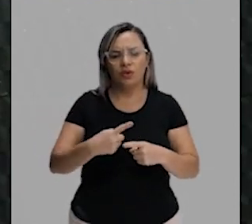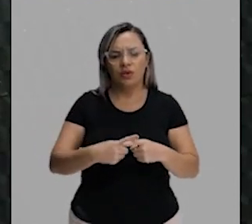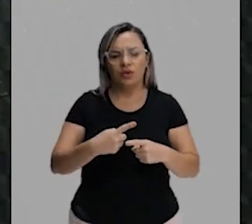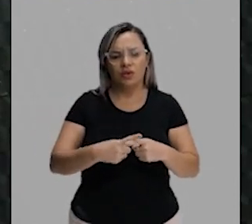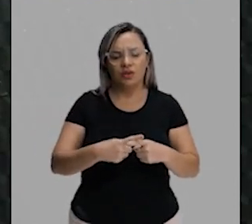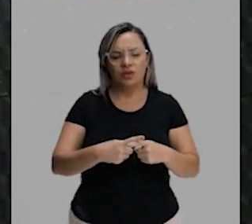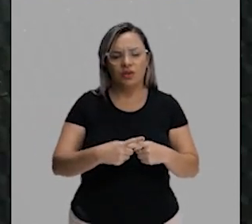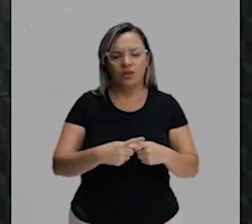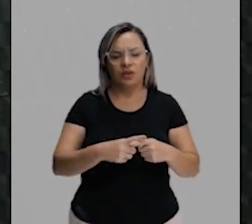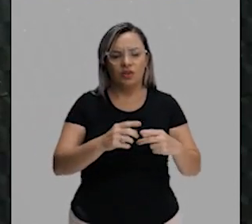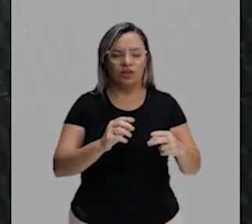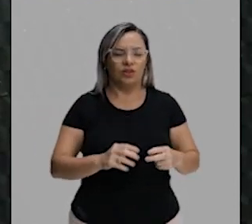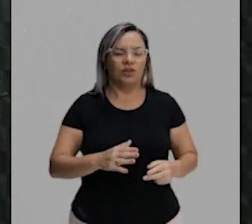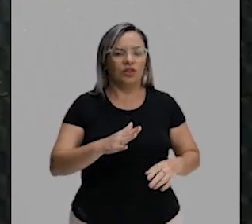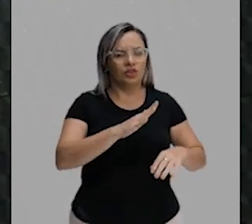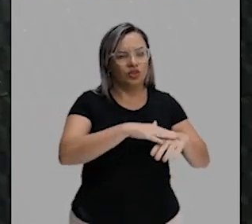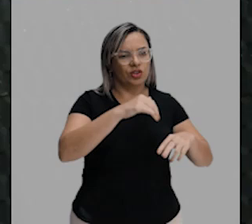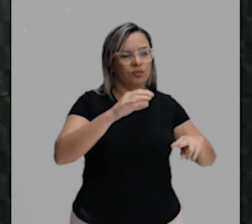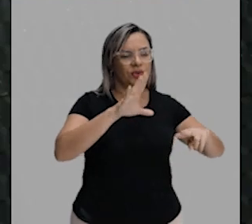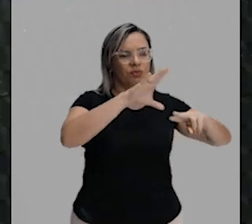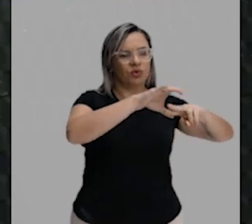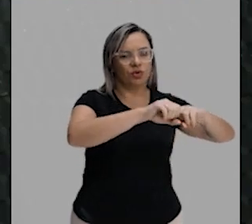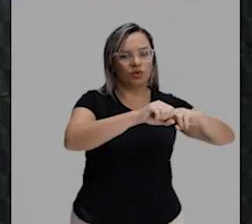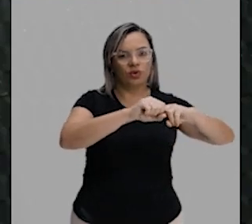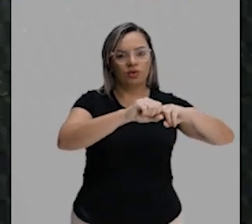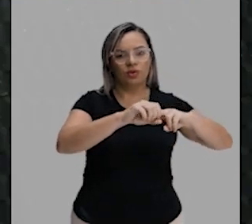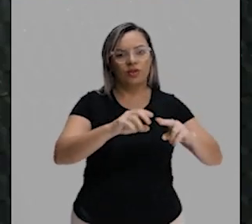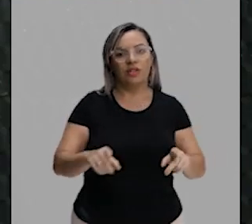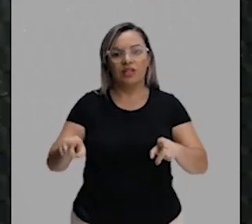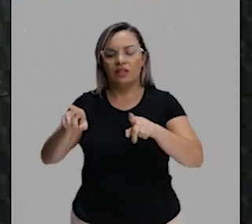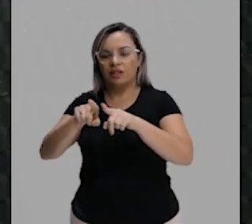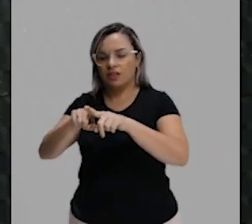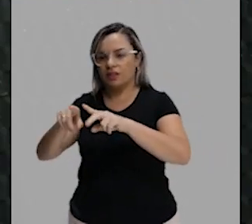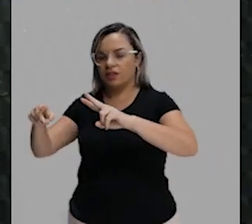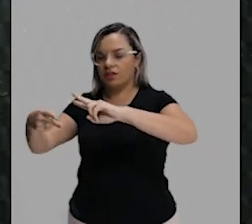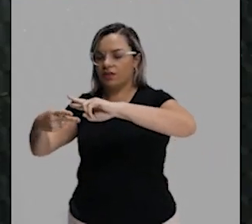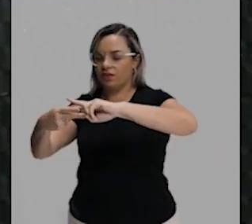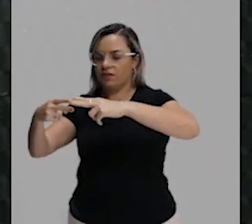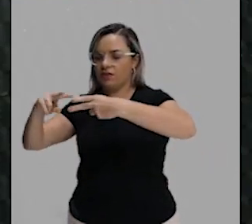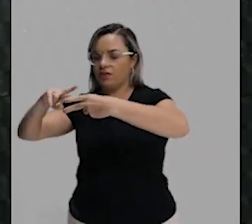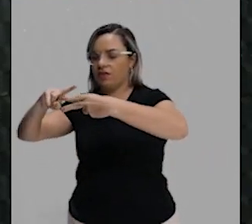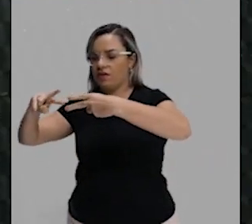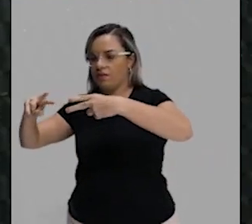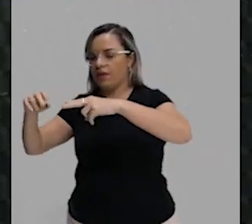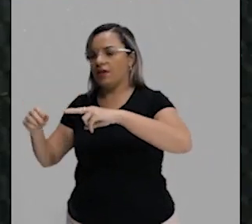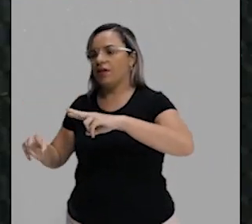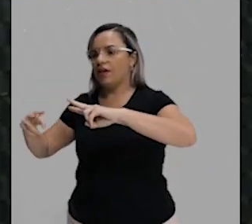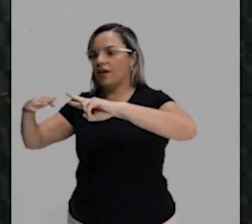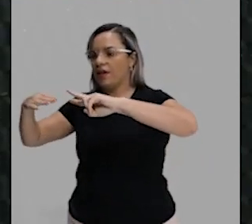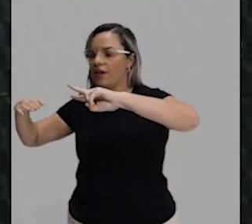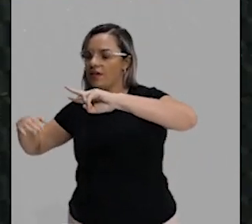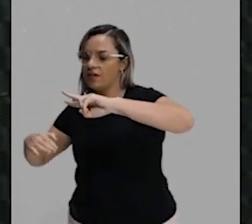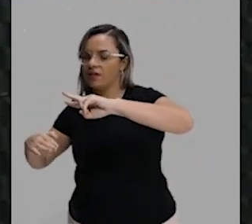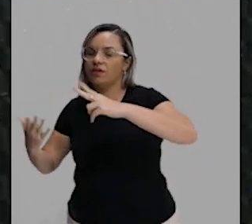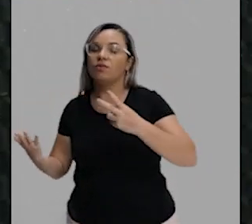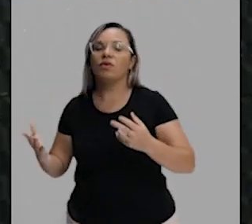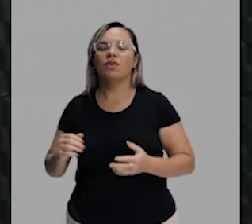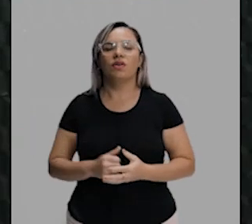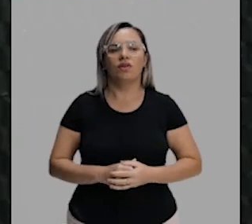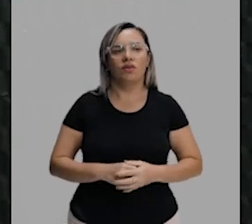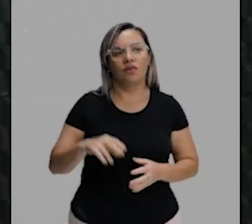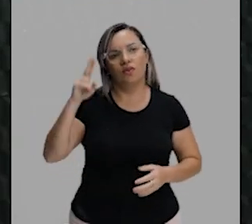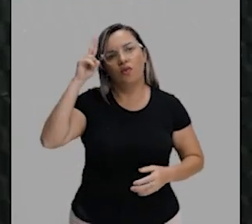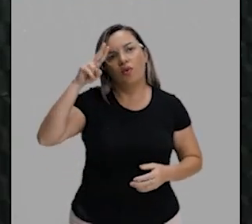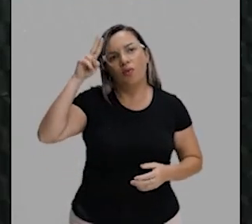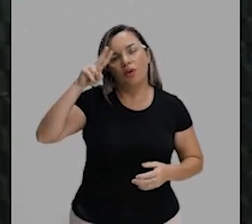por exemplo, do princípio da dominância e da recessividade. Vamos lembrar, por exemplo, da característica, vou colocar